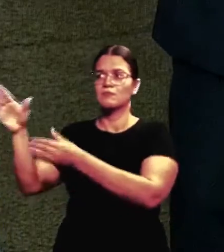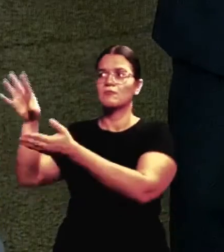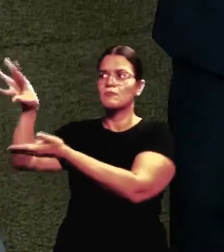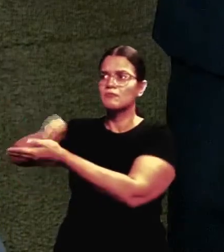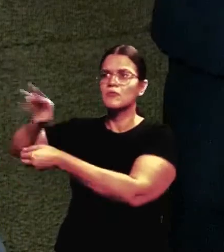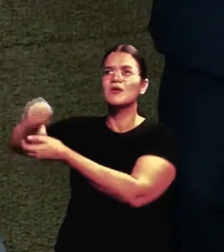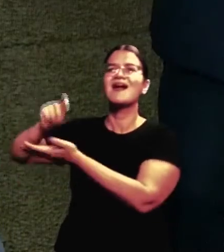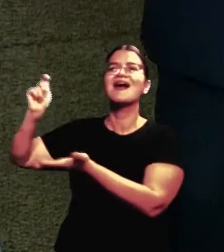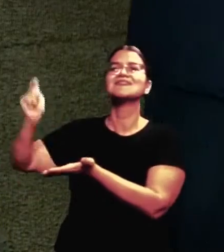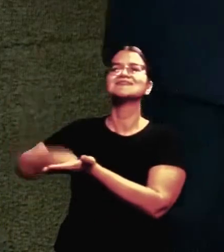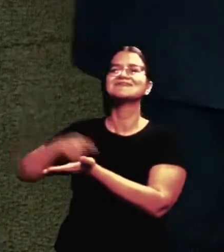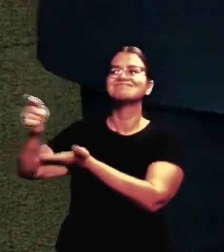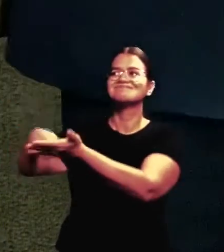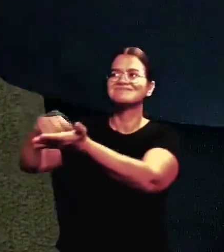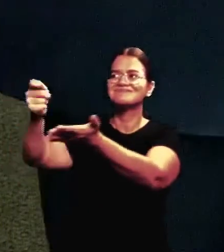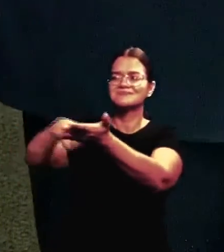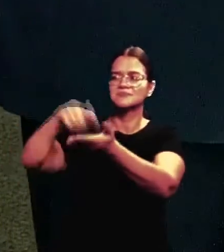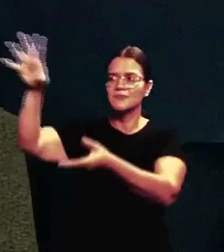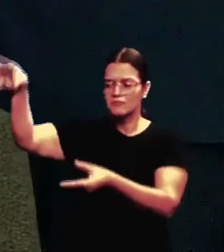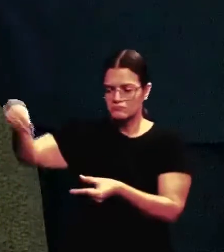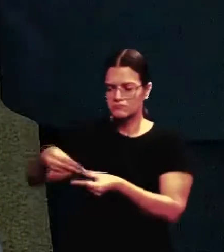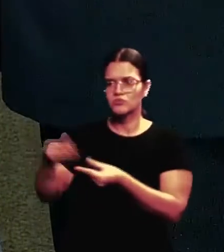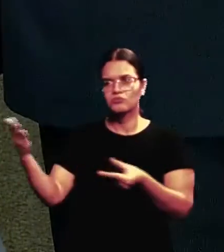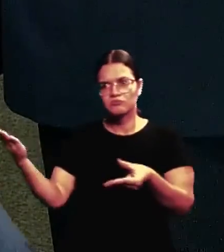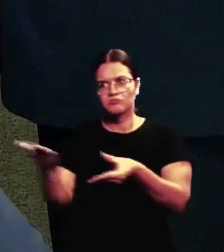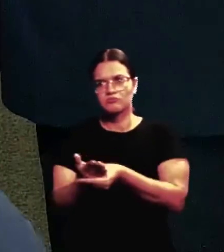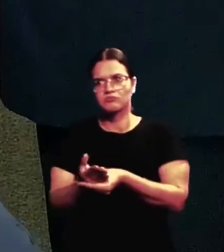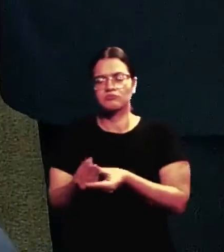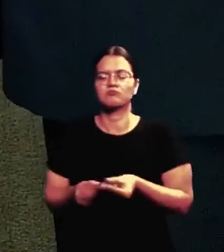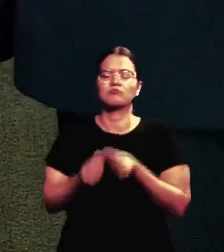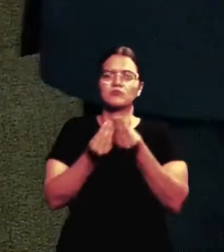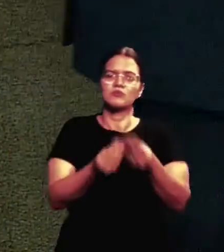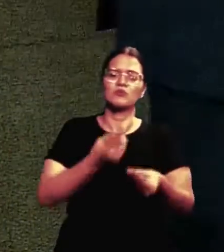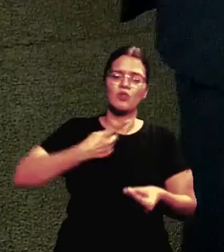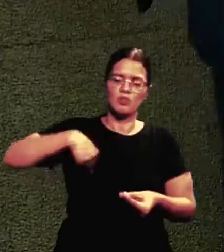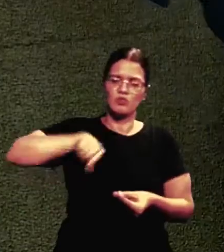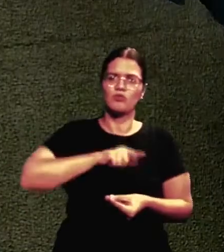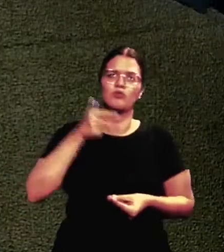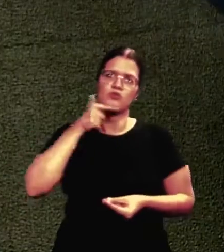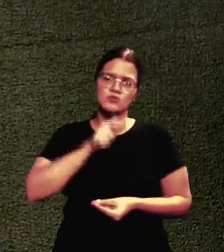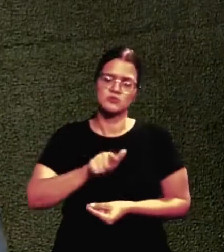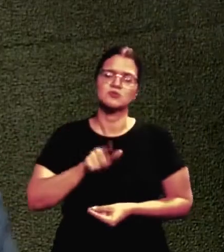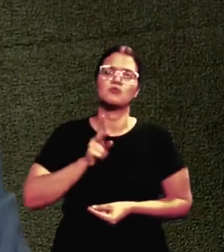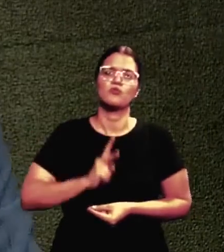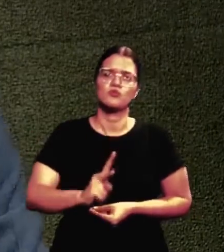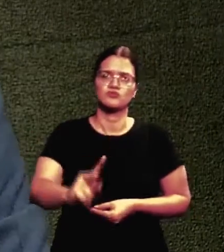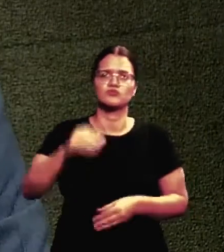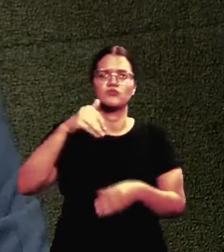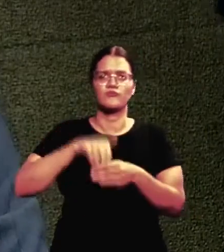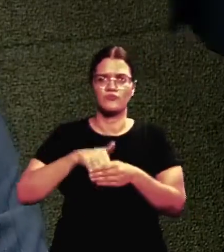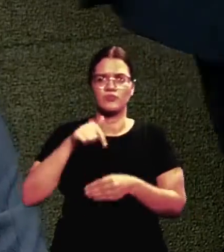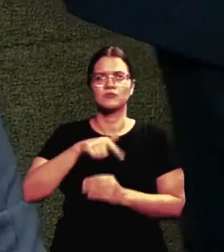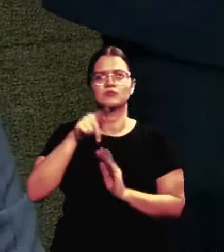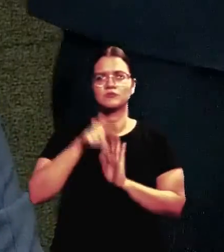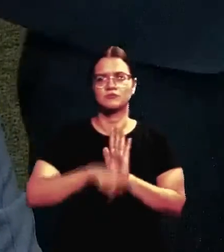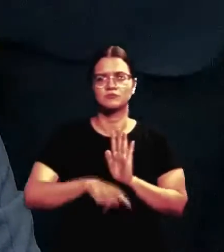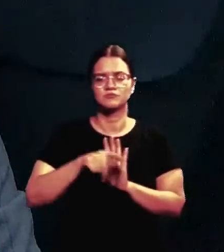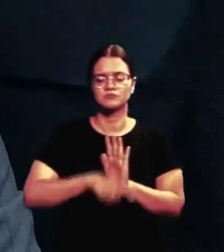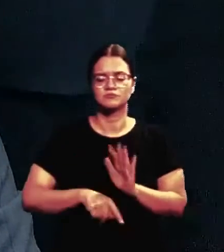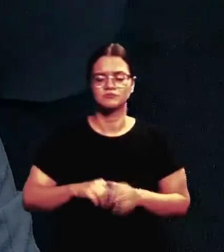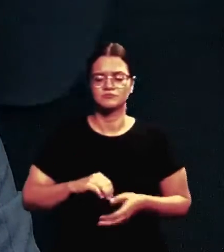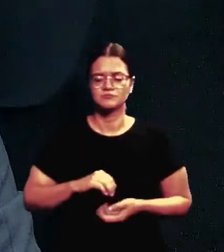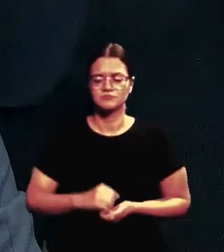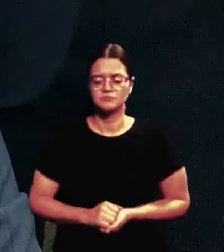juntada do abaixo-assinado, para que o projeto volte a entrar na pauta e tenha continuidade na sua tramitação.